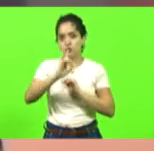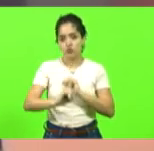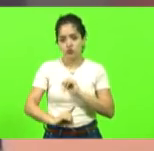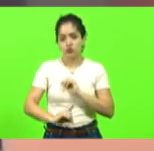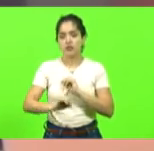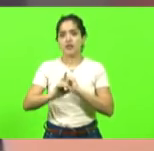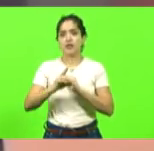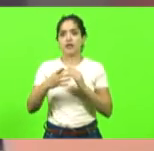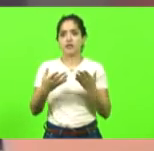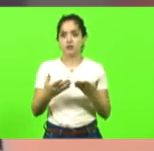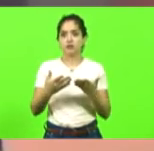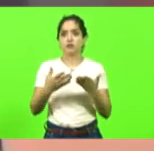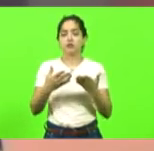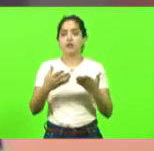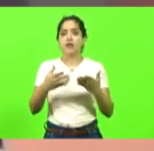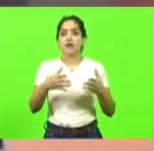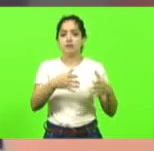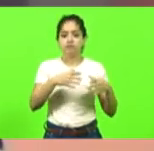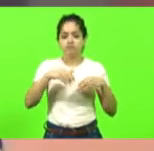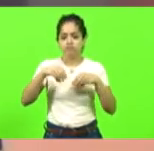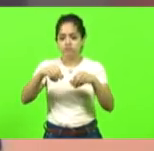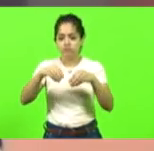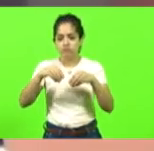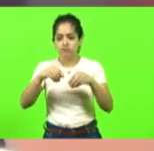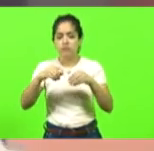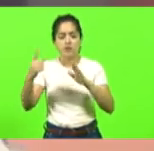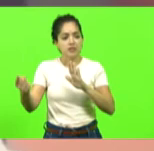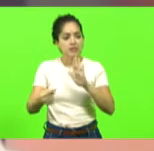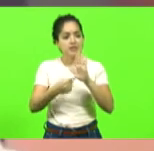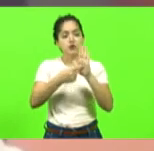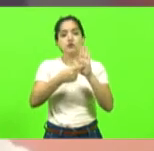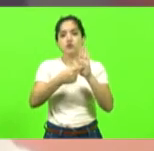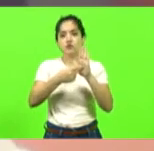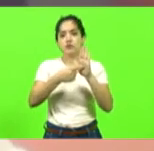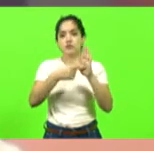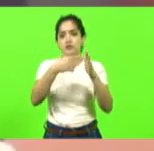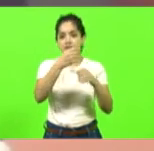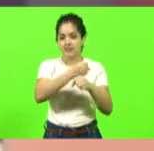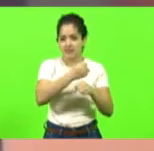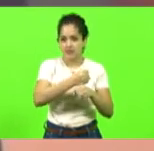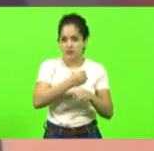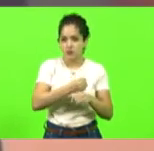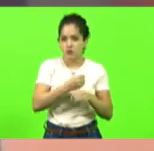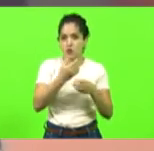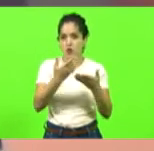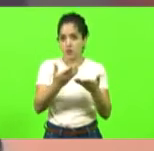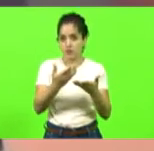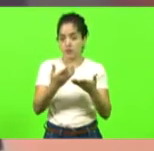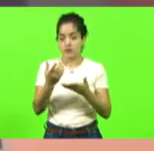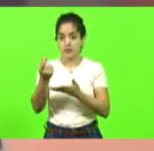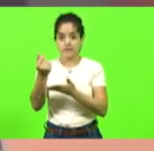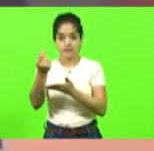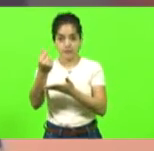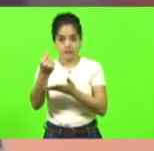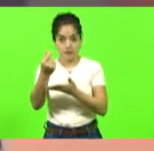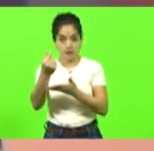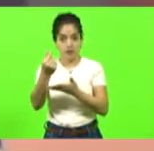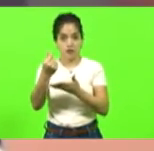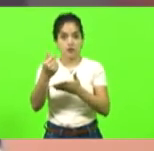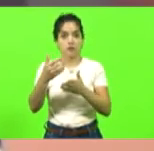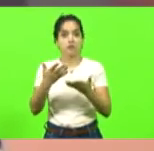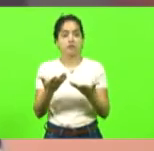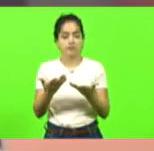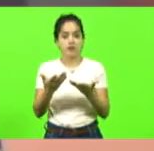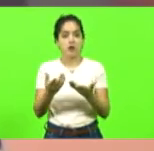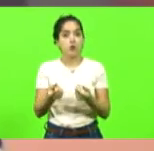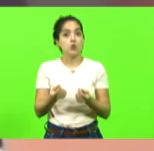reassentamentos coletivos, pela denúncia das grandes obras e de quem fica com os royalties destas grandes obras,